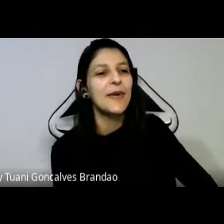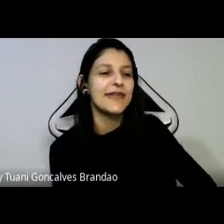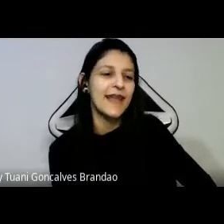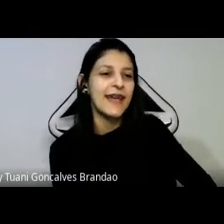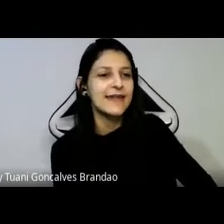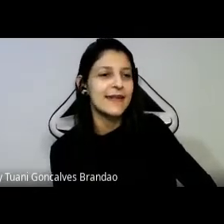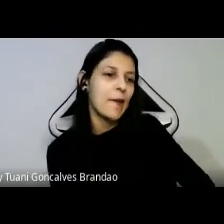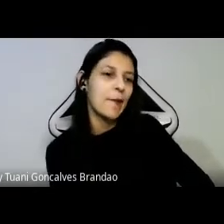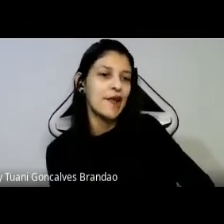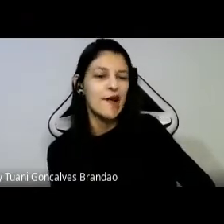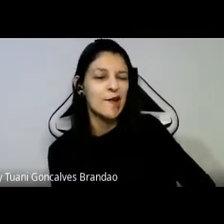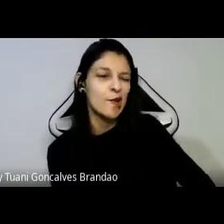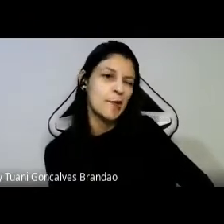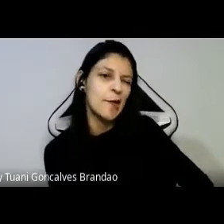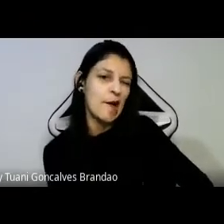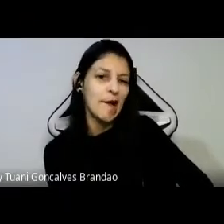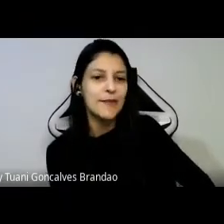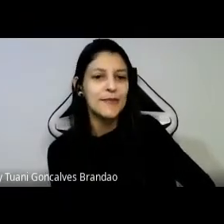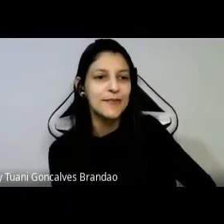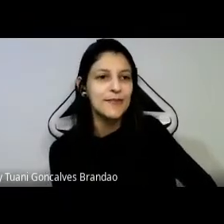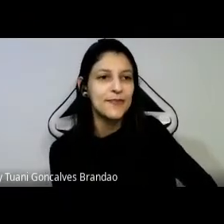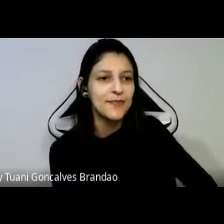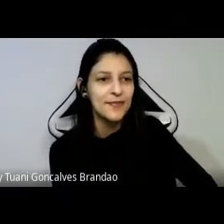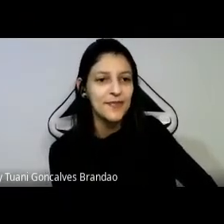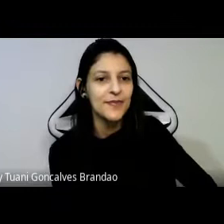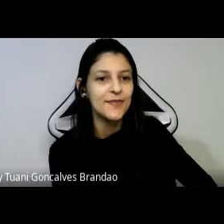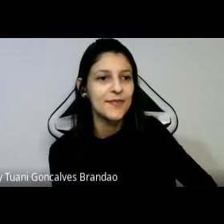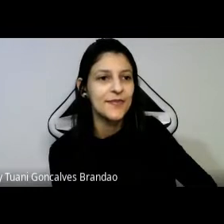A boca tensa, né? Apertando assim pro lado.